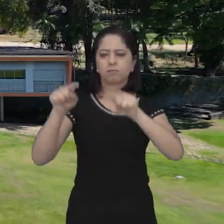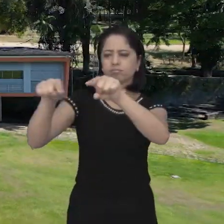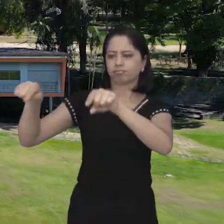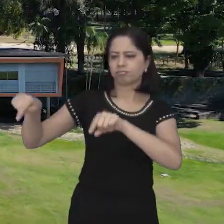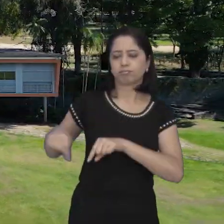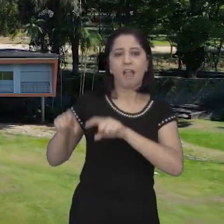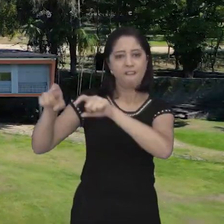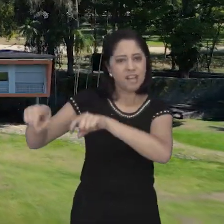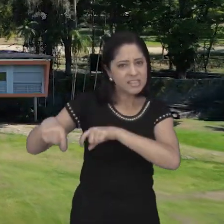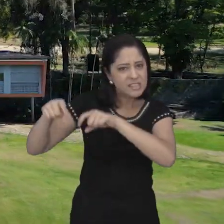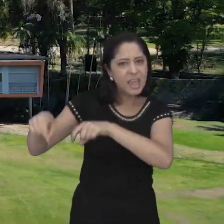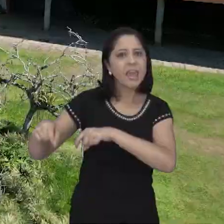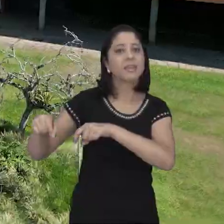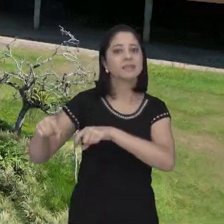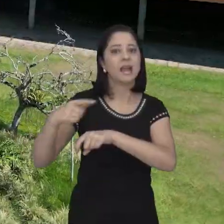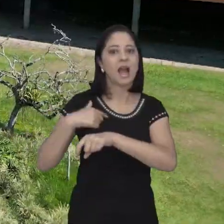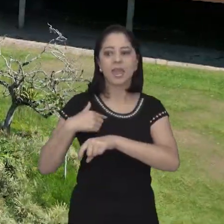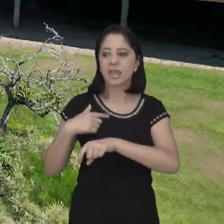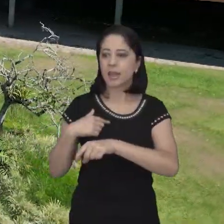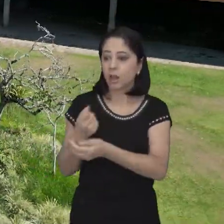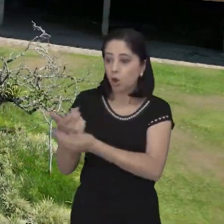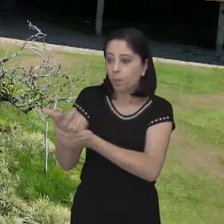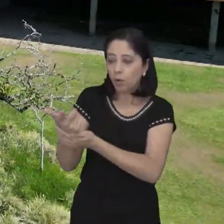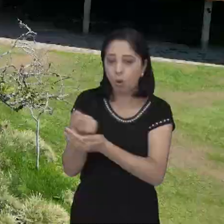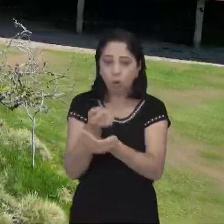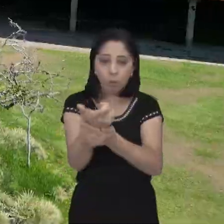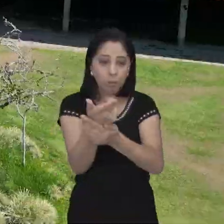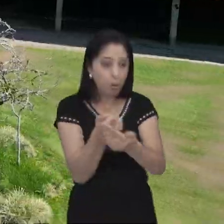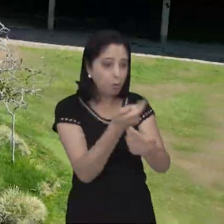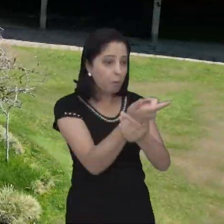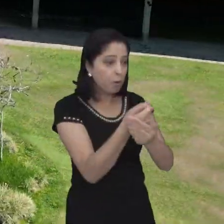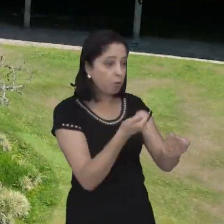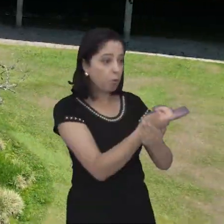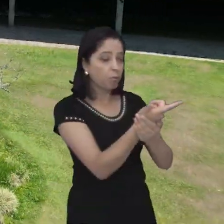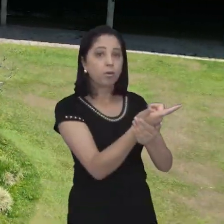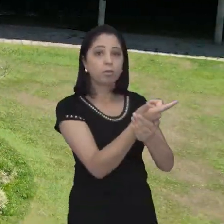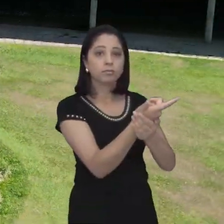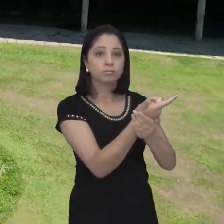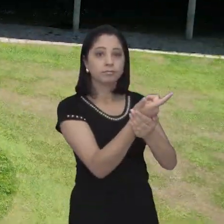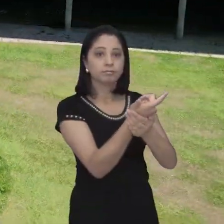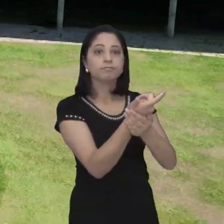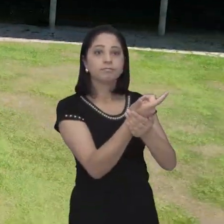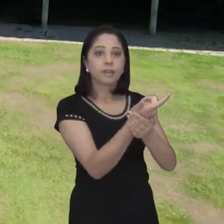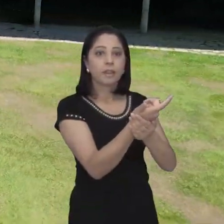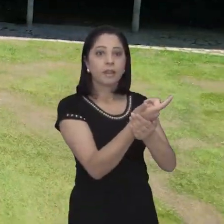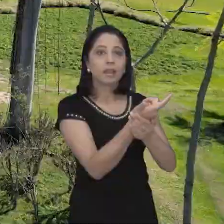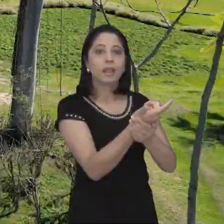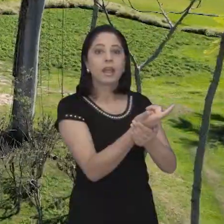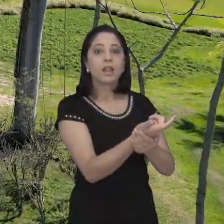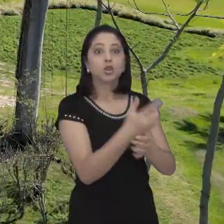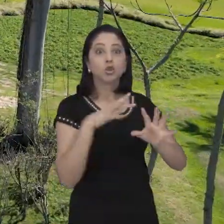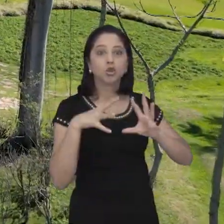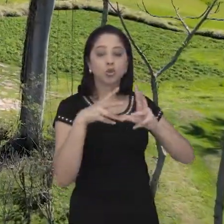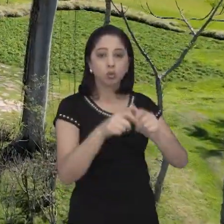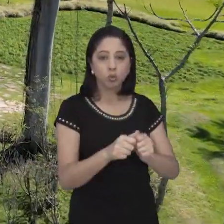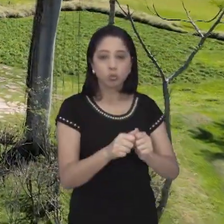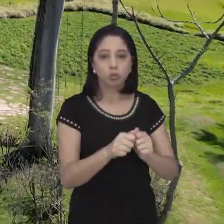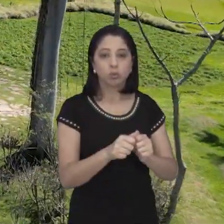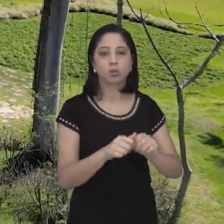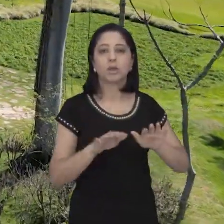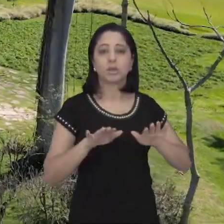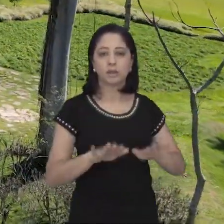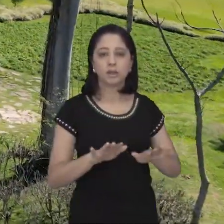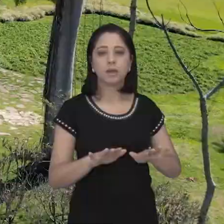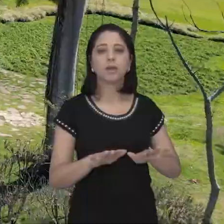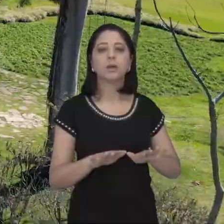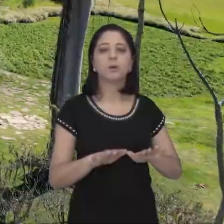mais alto, ele usou esse platô aqui. As árvores não existiam essas árvores, eles plantaram, né?